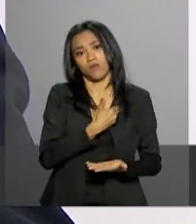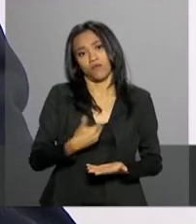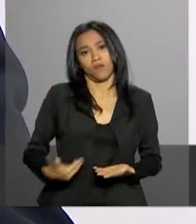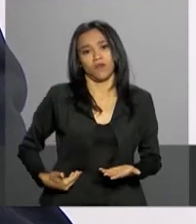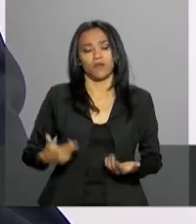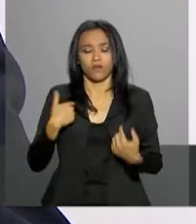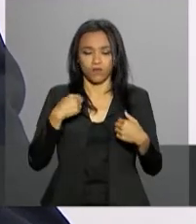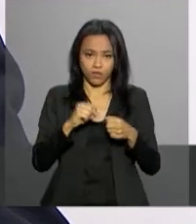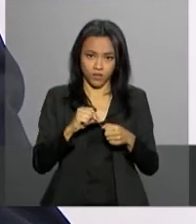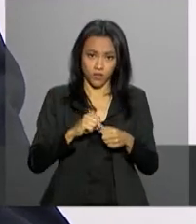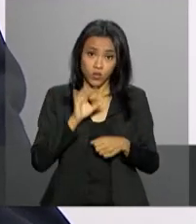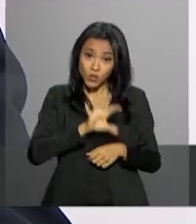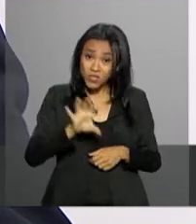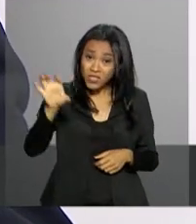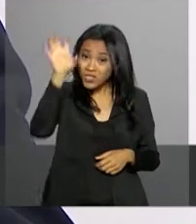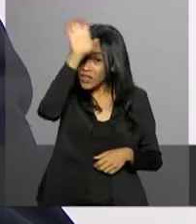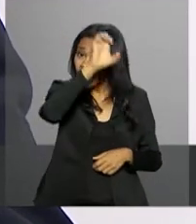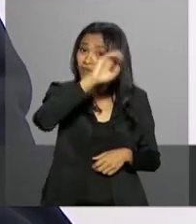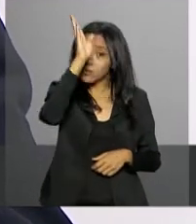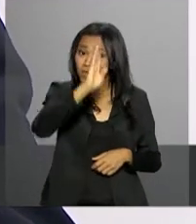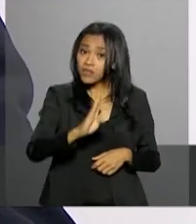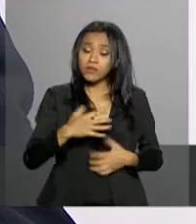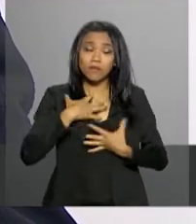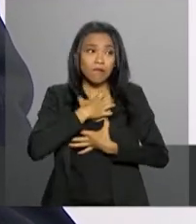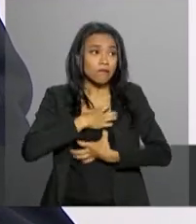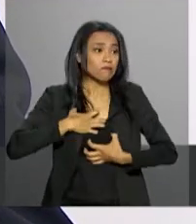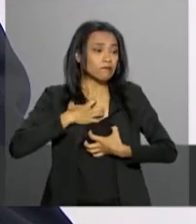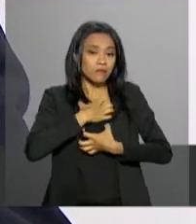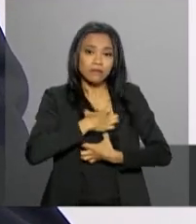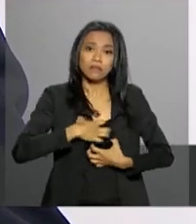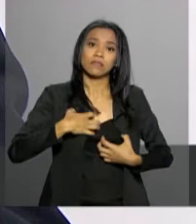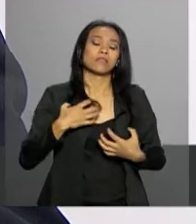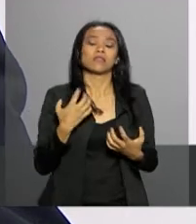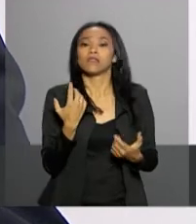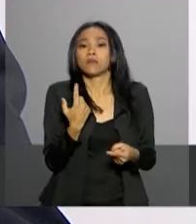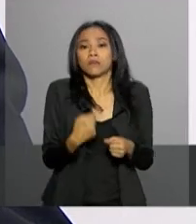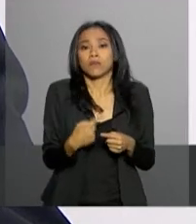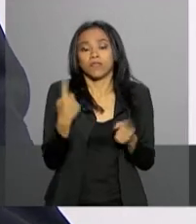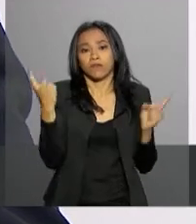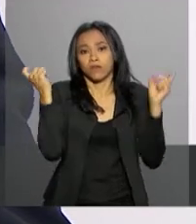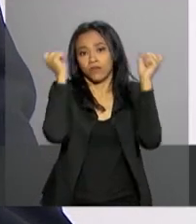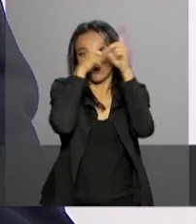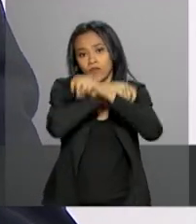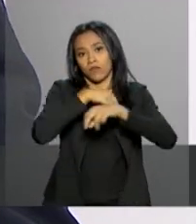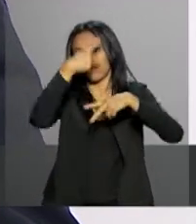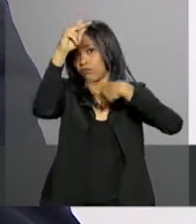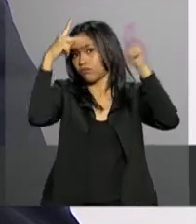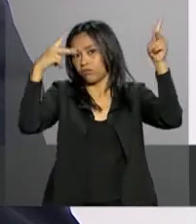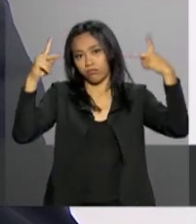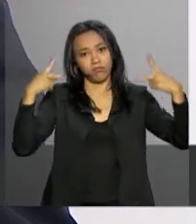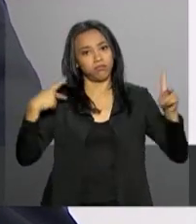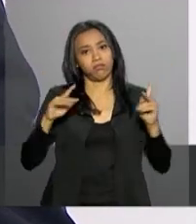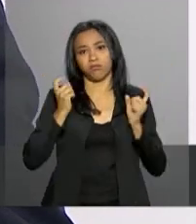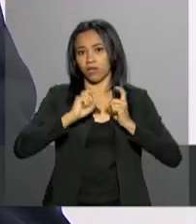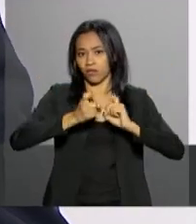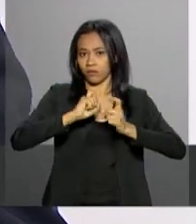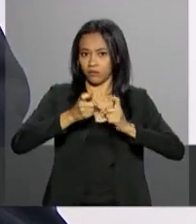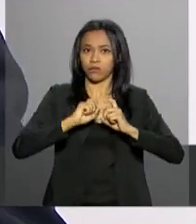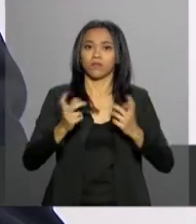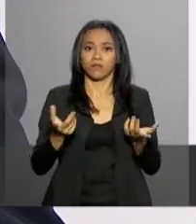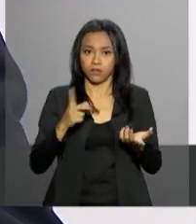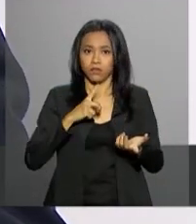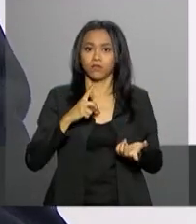os estados brasileiros estavam angustiados com as dificuldades é interna administrativas que